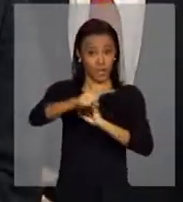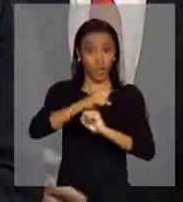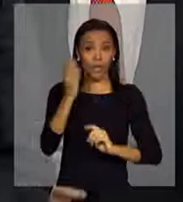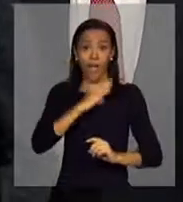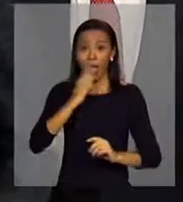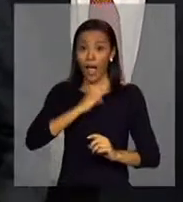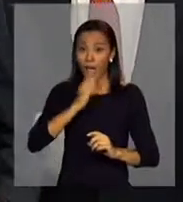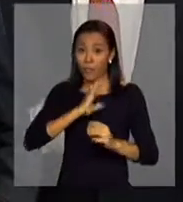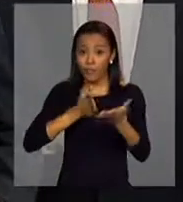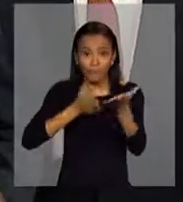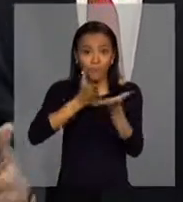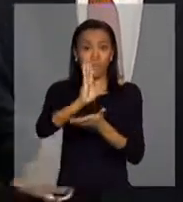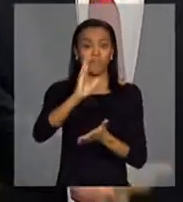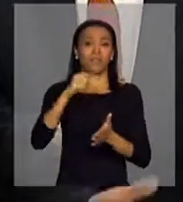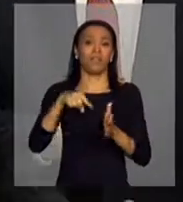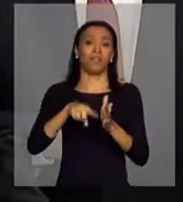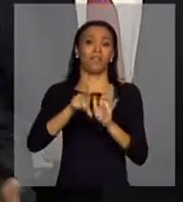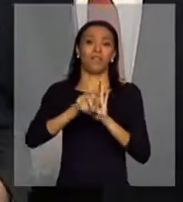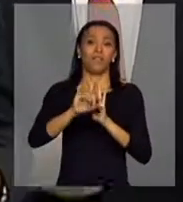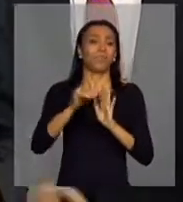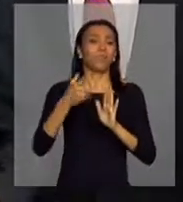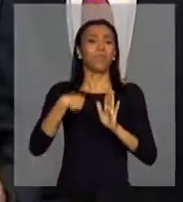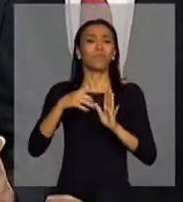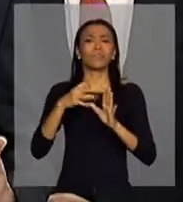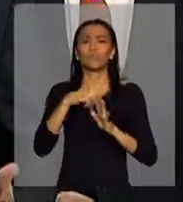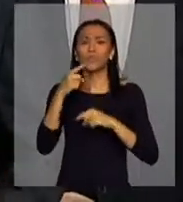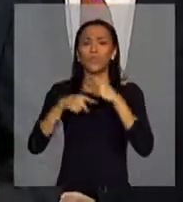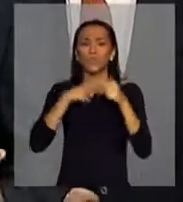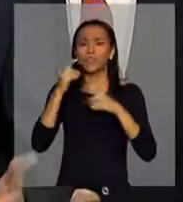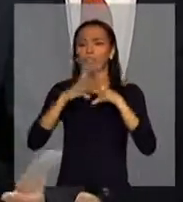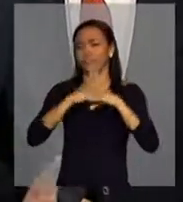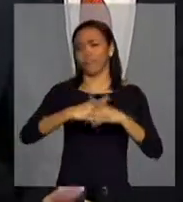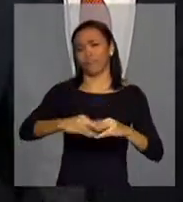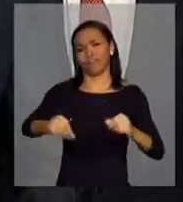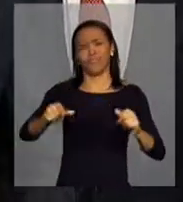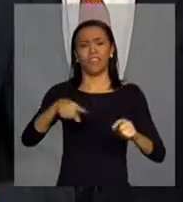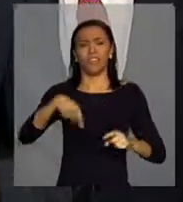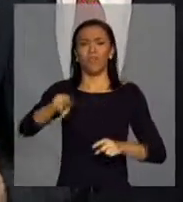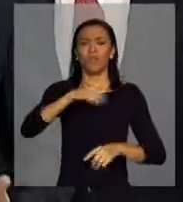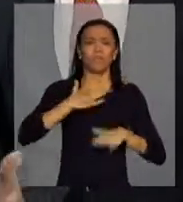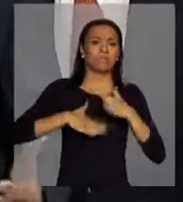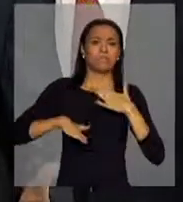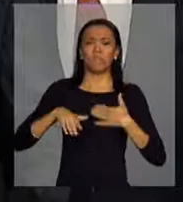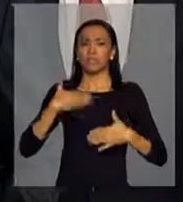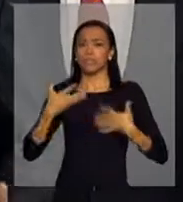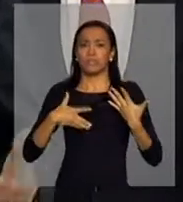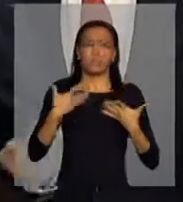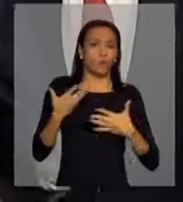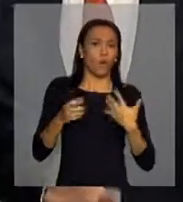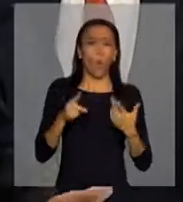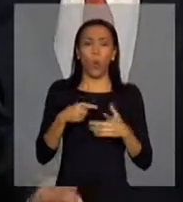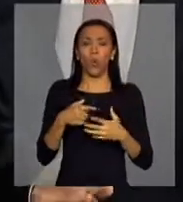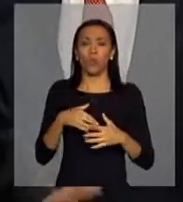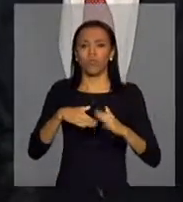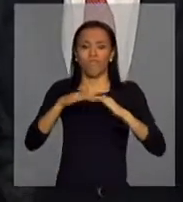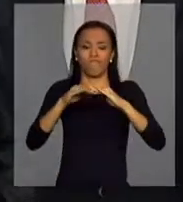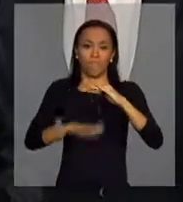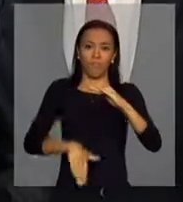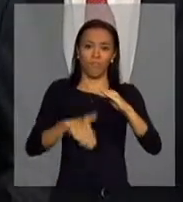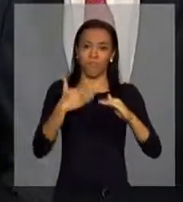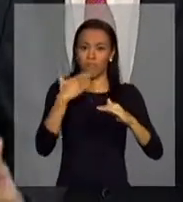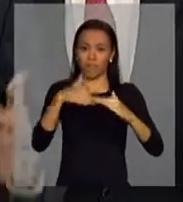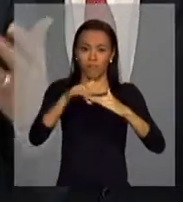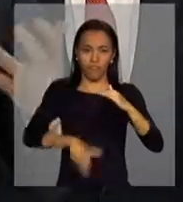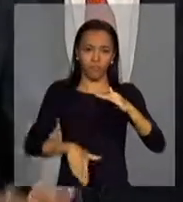regulamentação para que possam dirimir dúvidas e não haja nenhum tipo de intranquilidade ou precarização do trabalho doméstico.